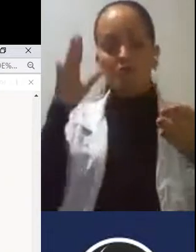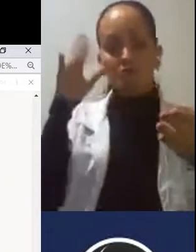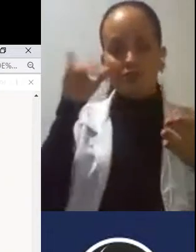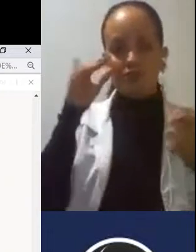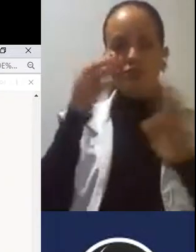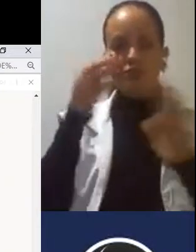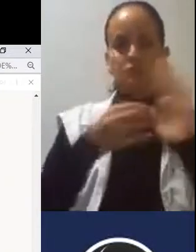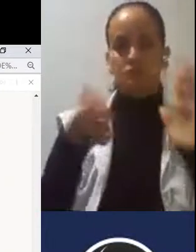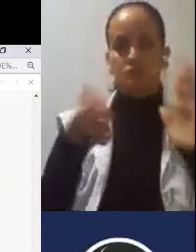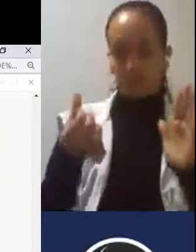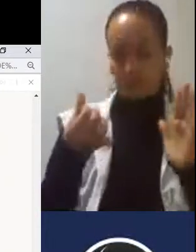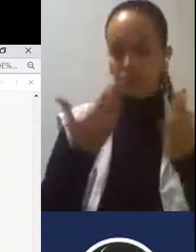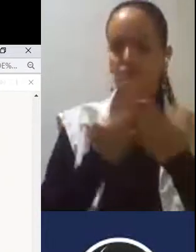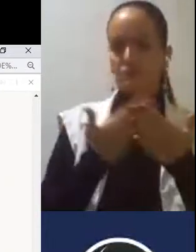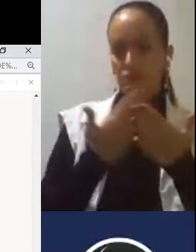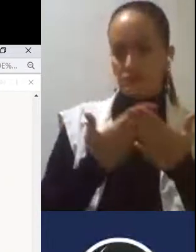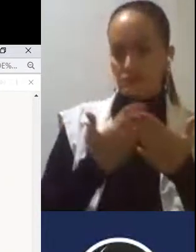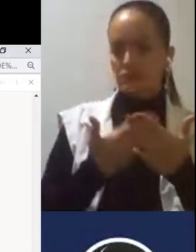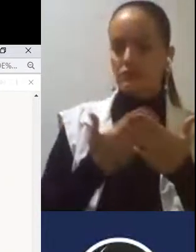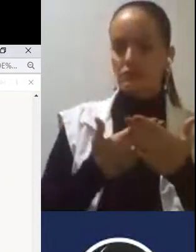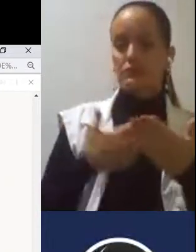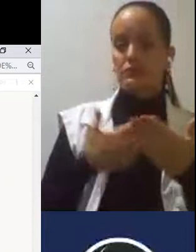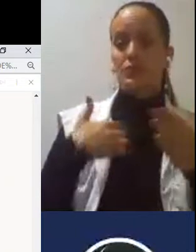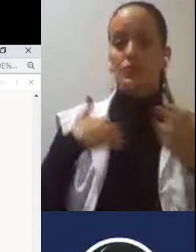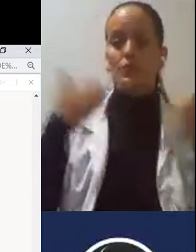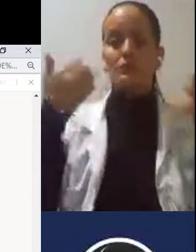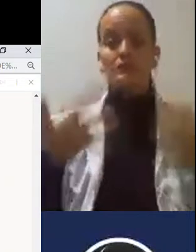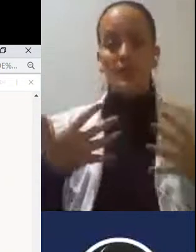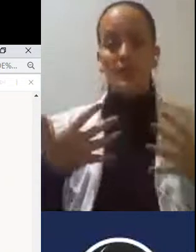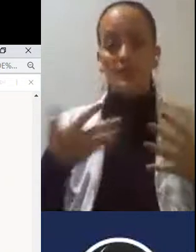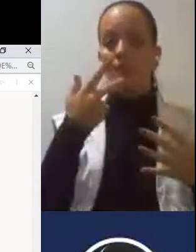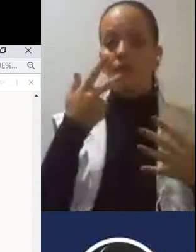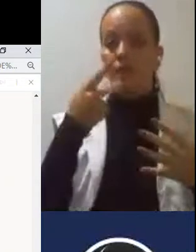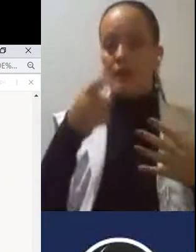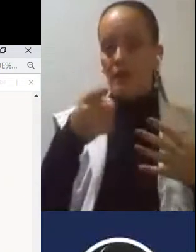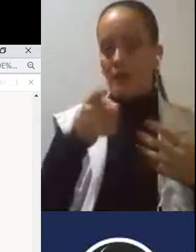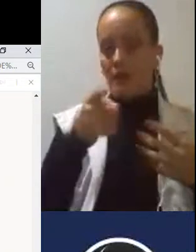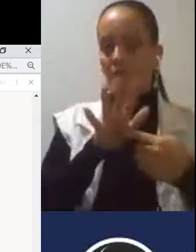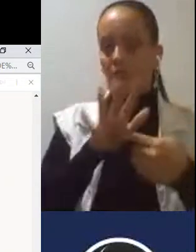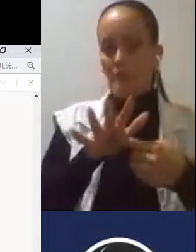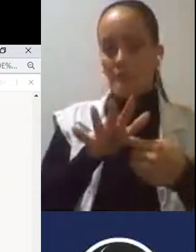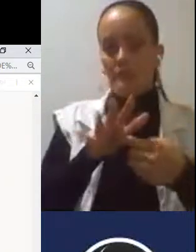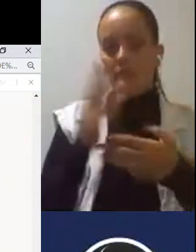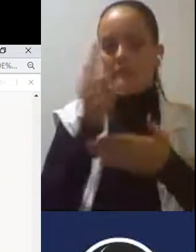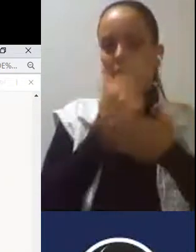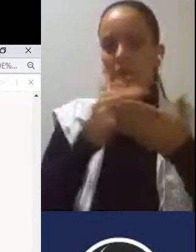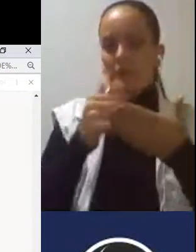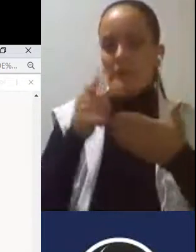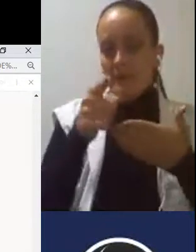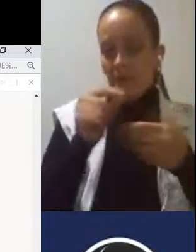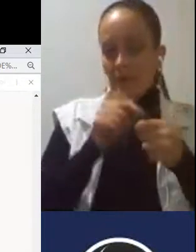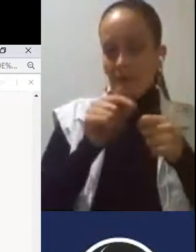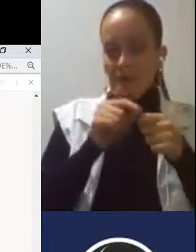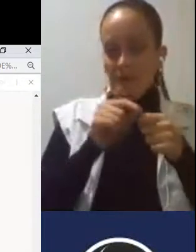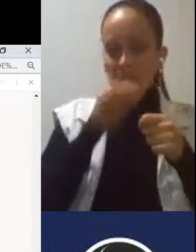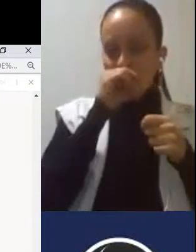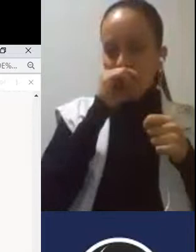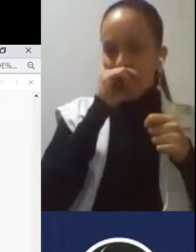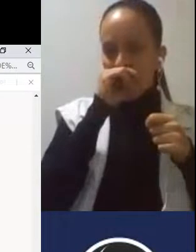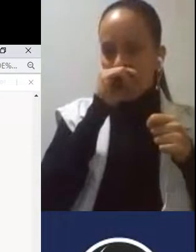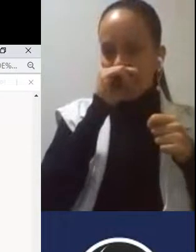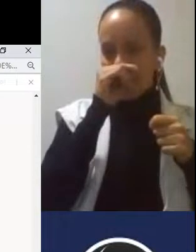aquela definição lá, tá bem aqui, ó. O mesmo exemplo que eu fiz lá, ele faz passo a passo aqui também com vocês. Tranquilo?